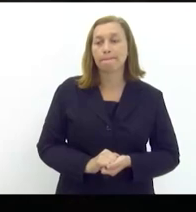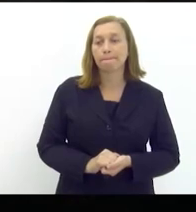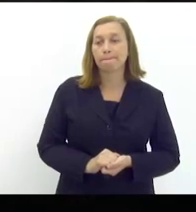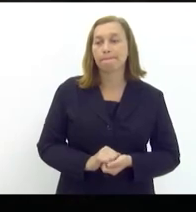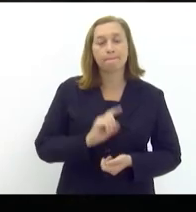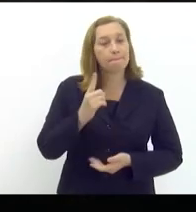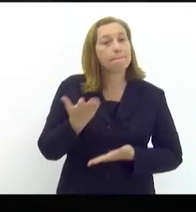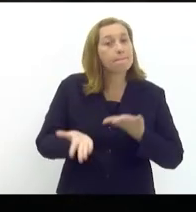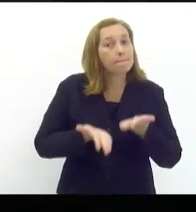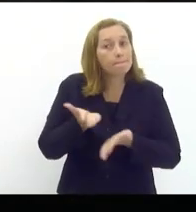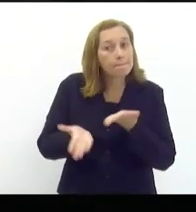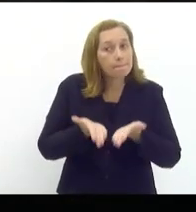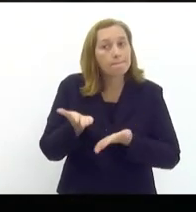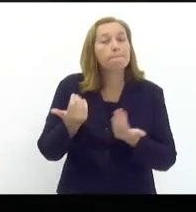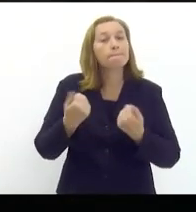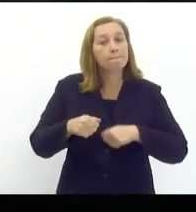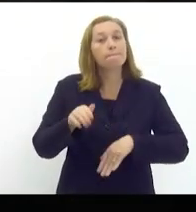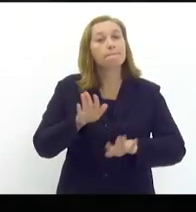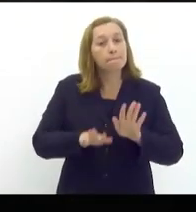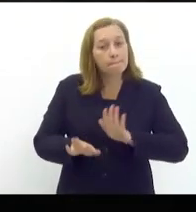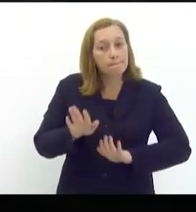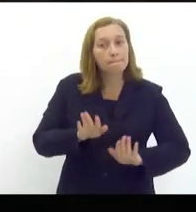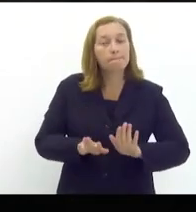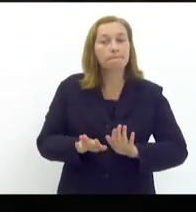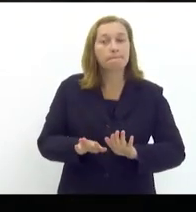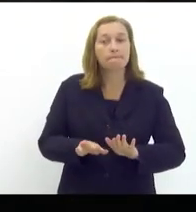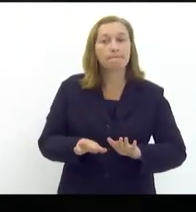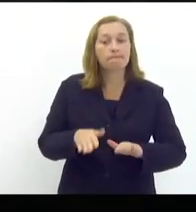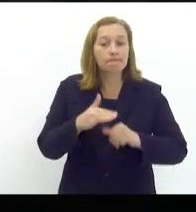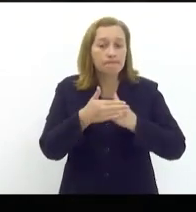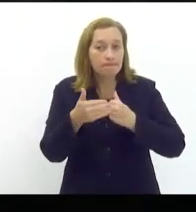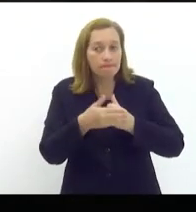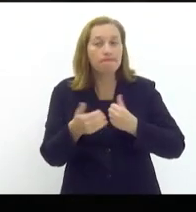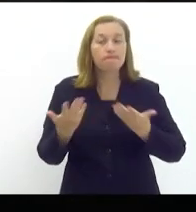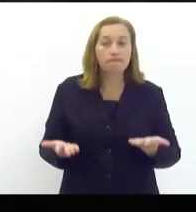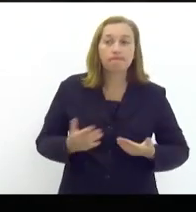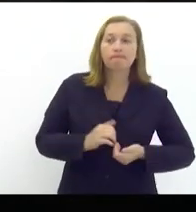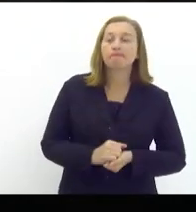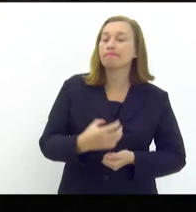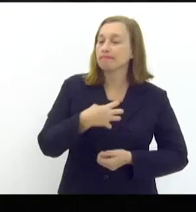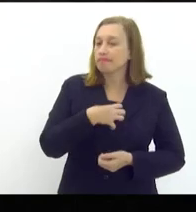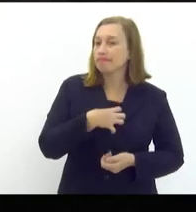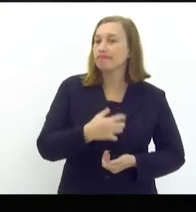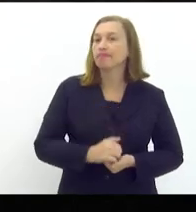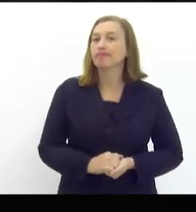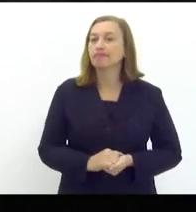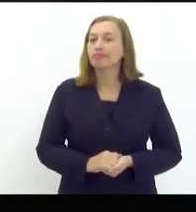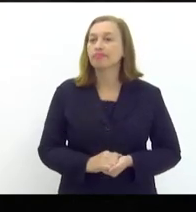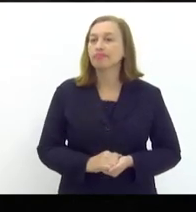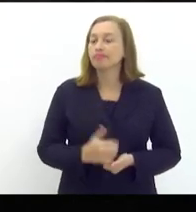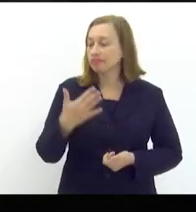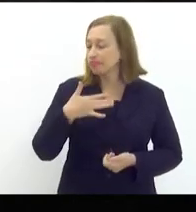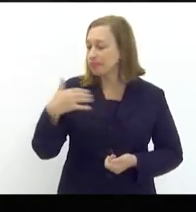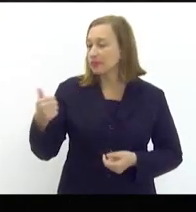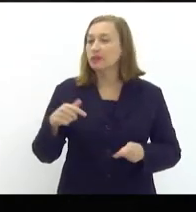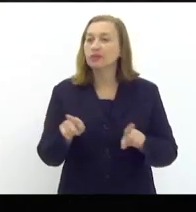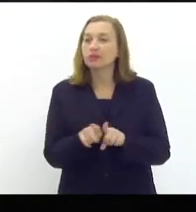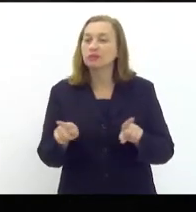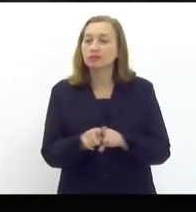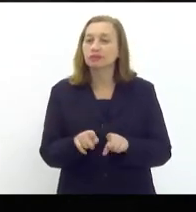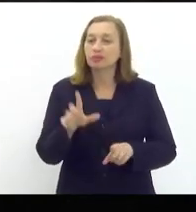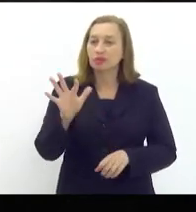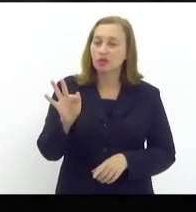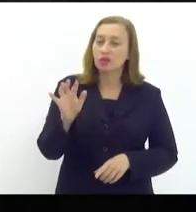cuidado eu acho que a gente precisa tratar com muito carinho né e ver o que que tá acontecendo e nesse sentido eu fui acionada também pelo